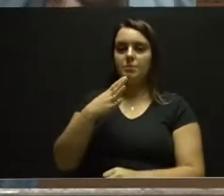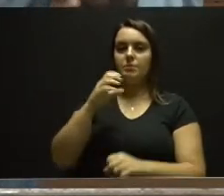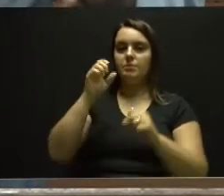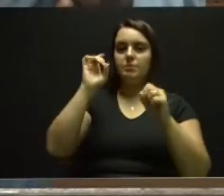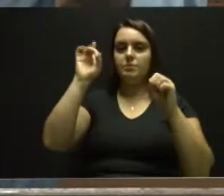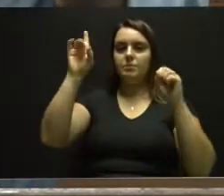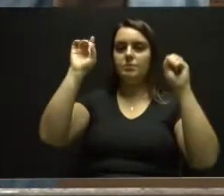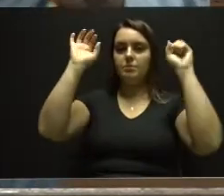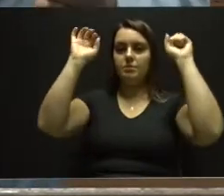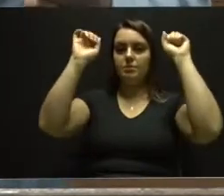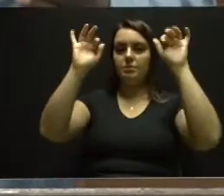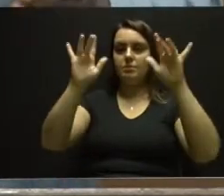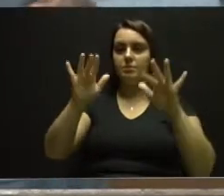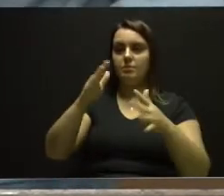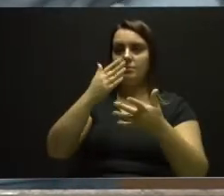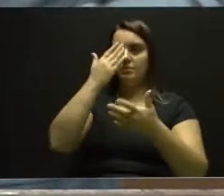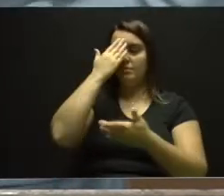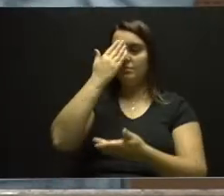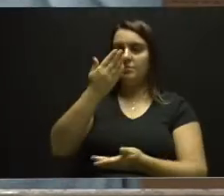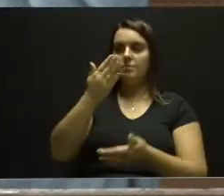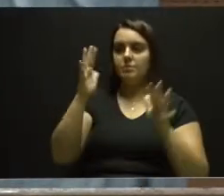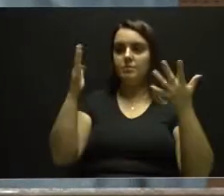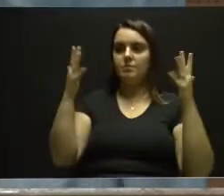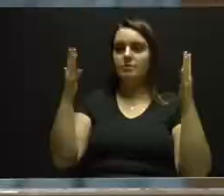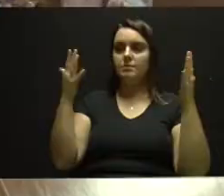vocês muito obrigado